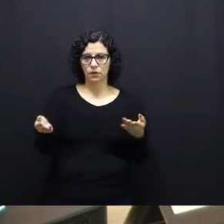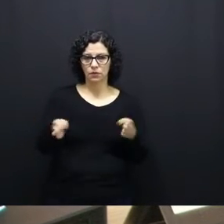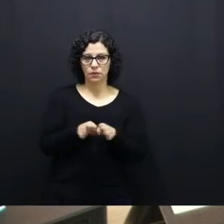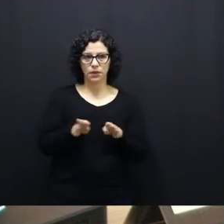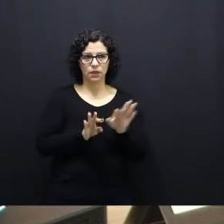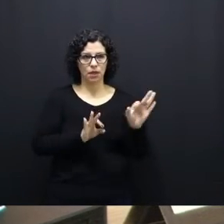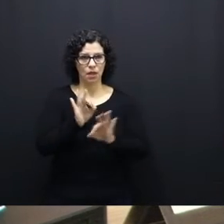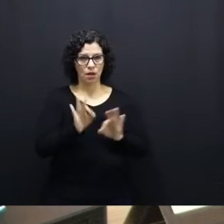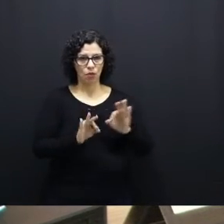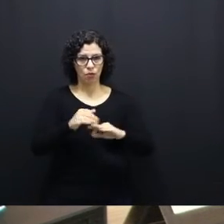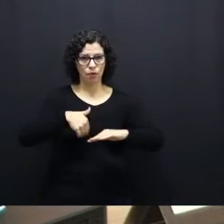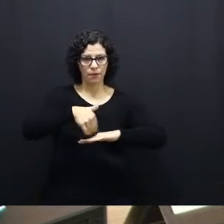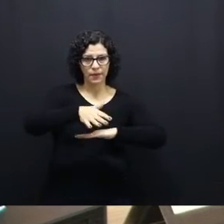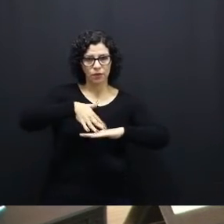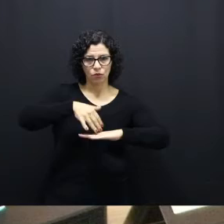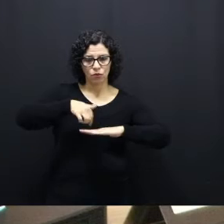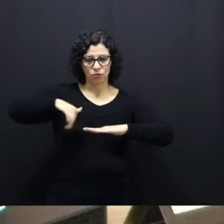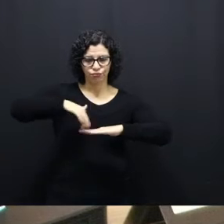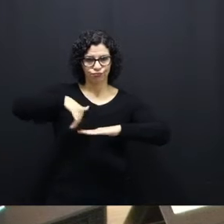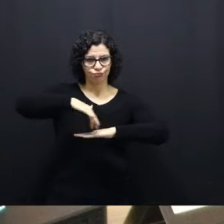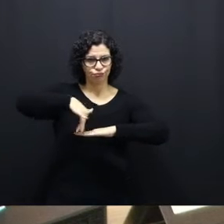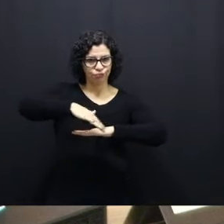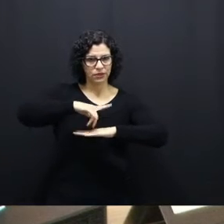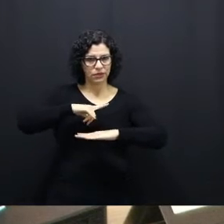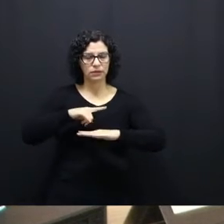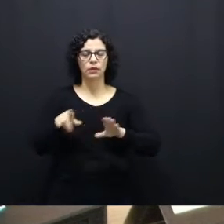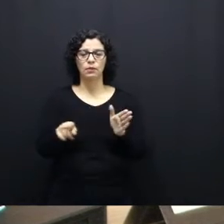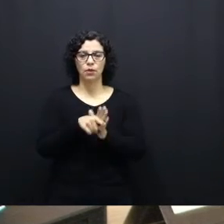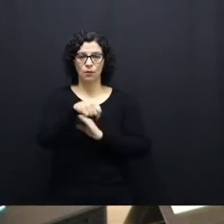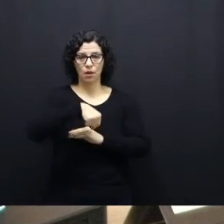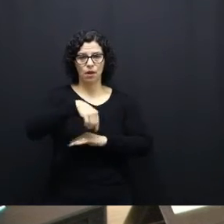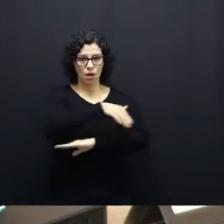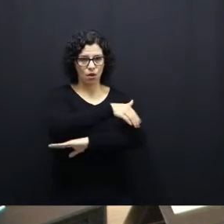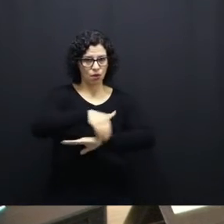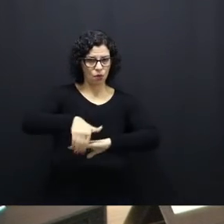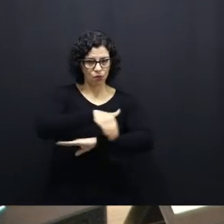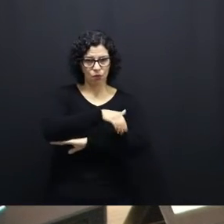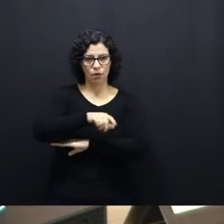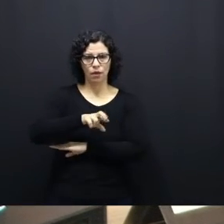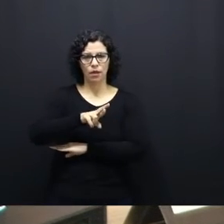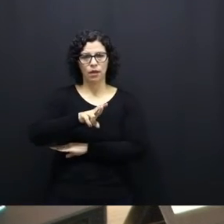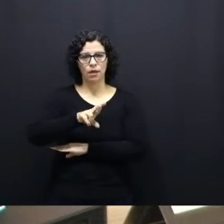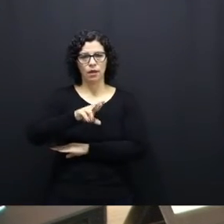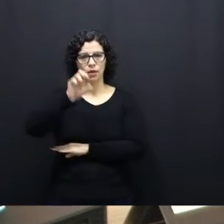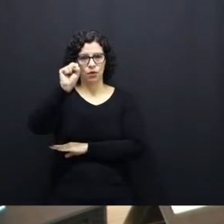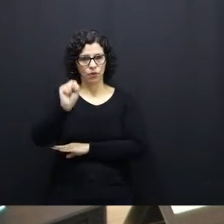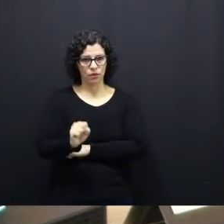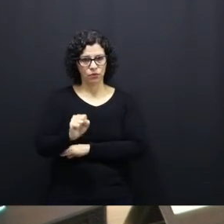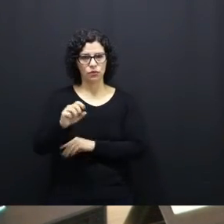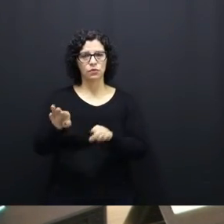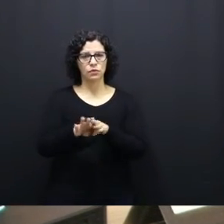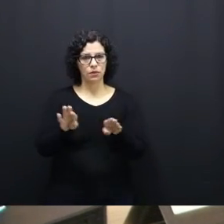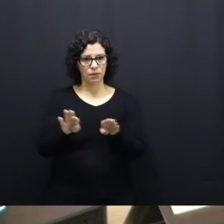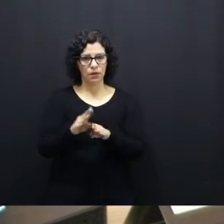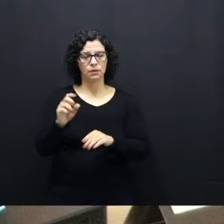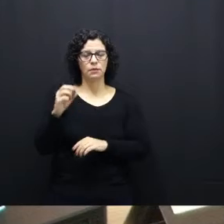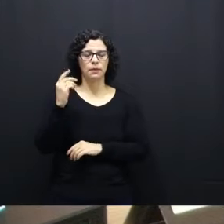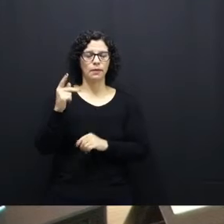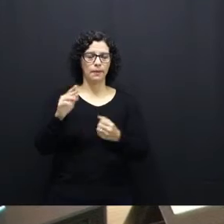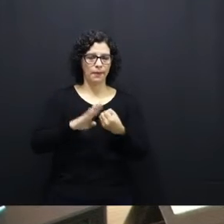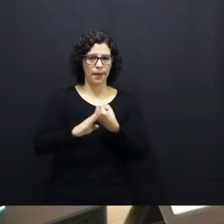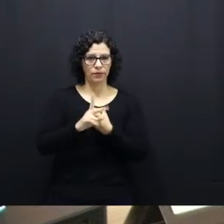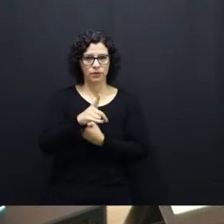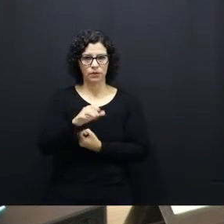realizada a revitalização das pinturas das faixas nação de trânsito em toda extensão da Rua Rio Grande do Sul no bairro São Domingos